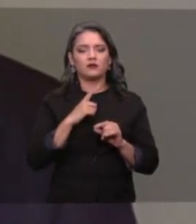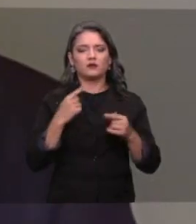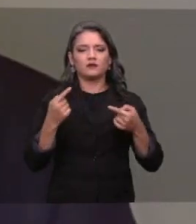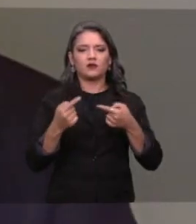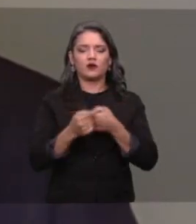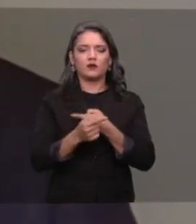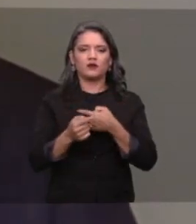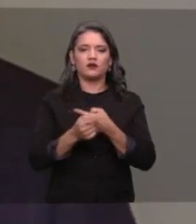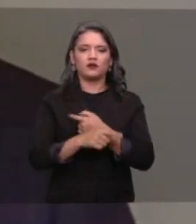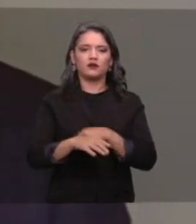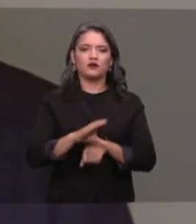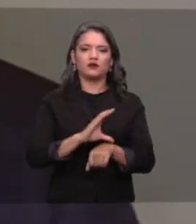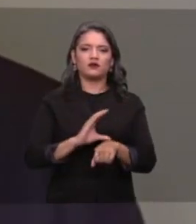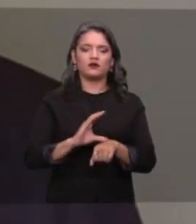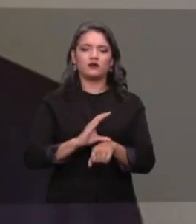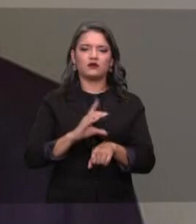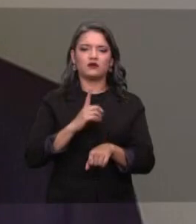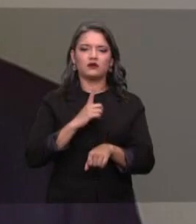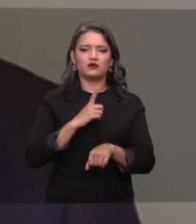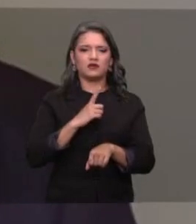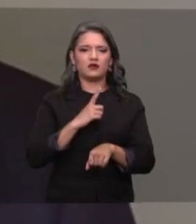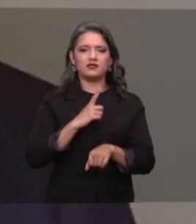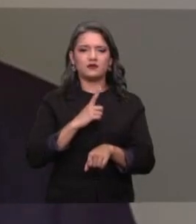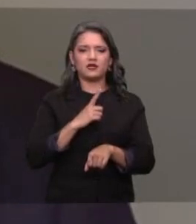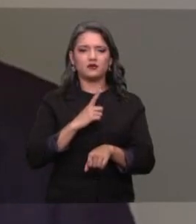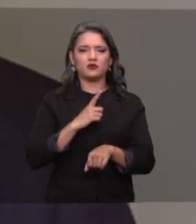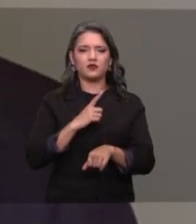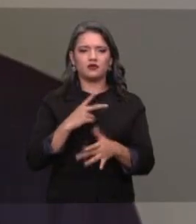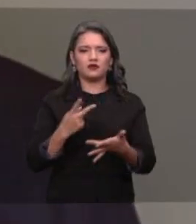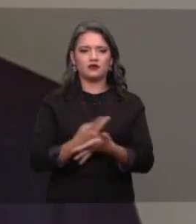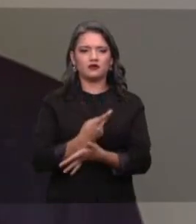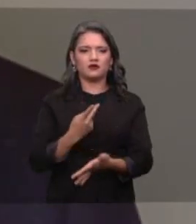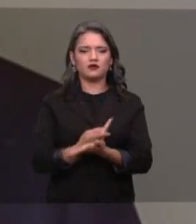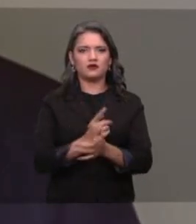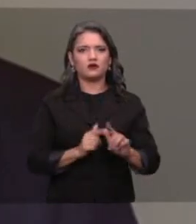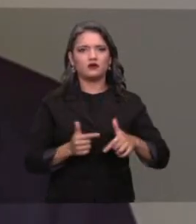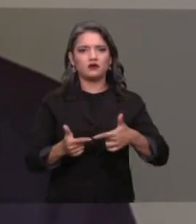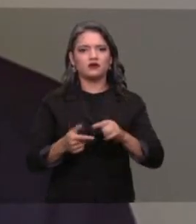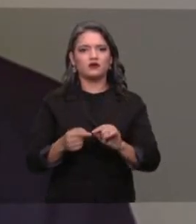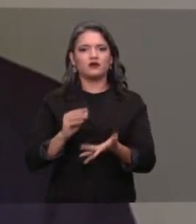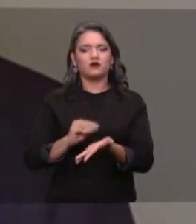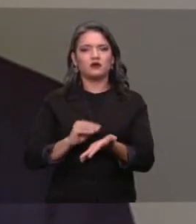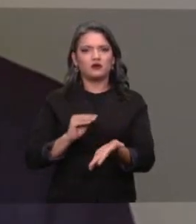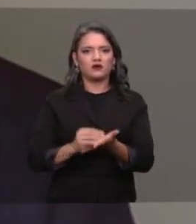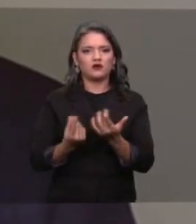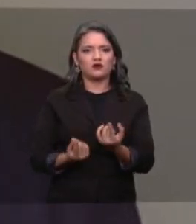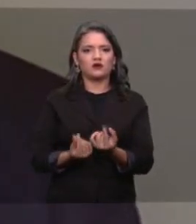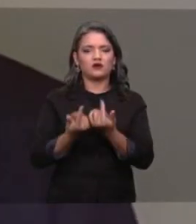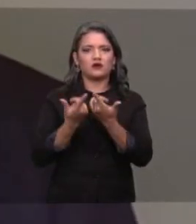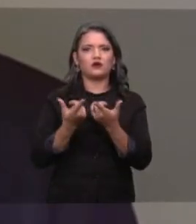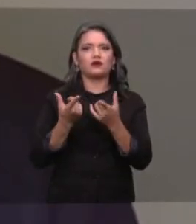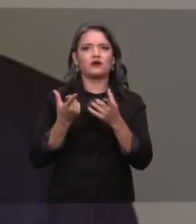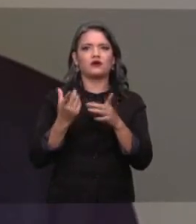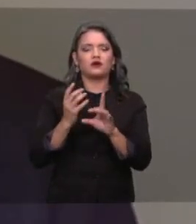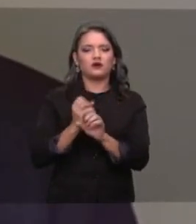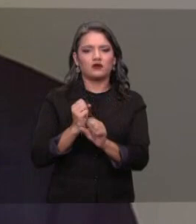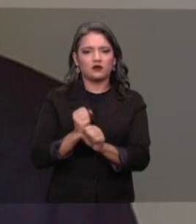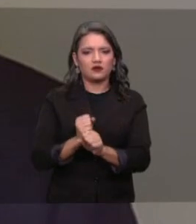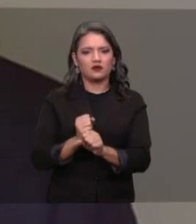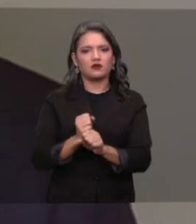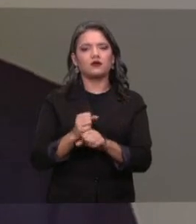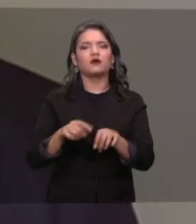inconstitucionalidade aventada na ação o vício de iniciativa, a ausência de previsão orçamentária e da